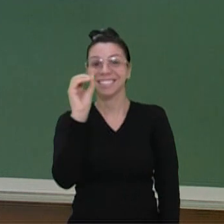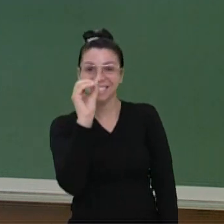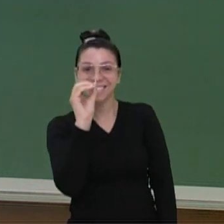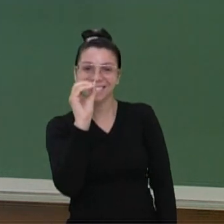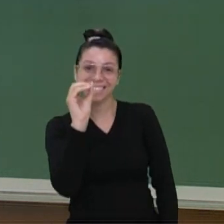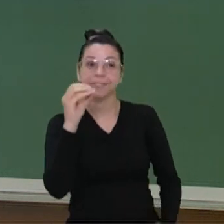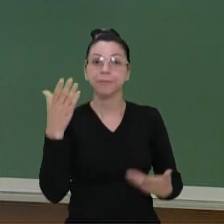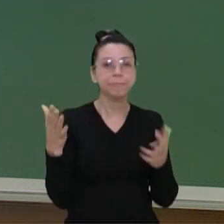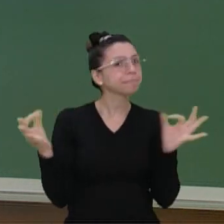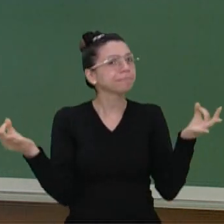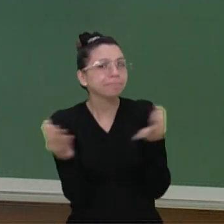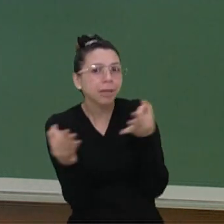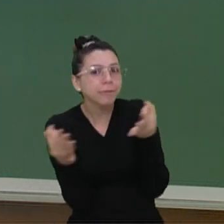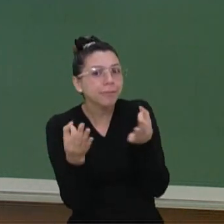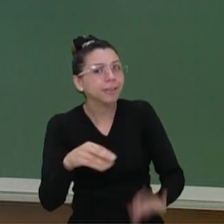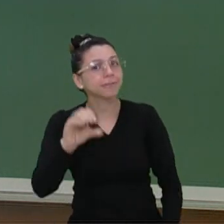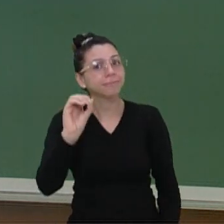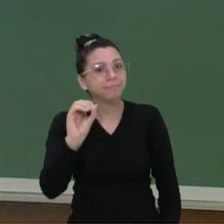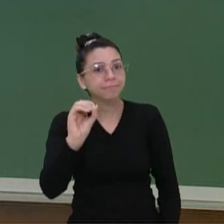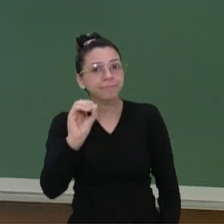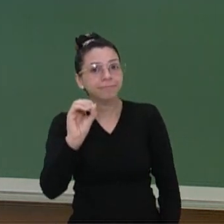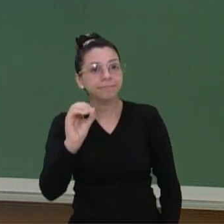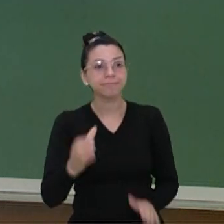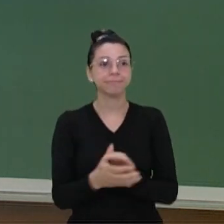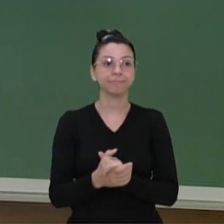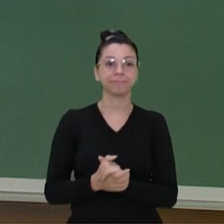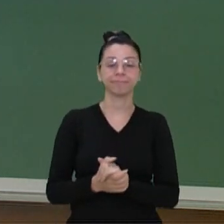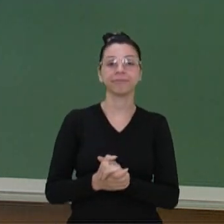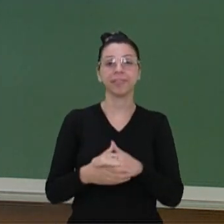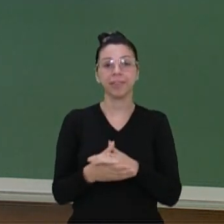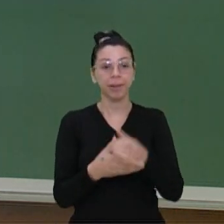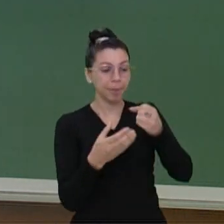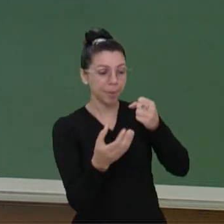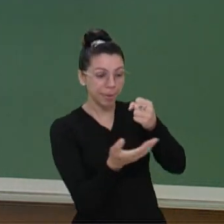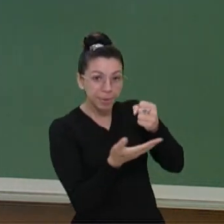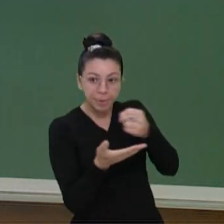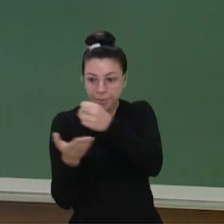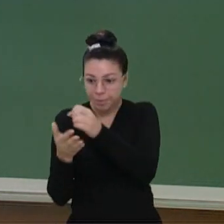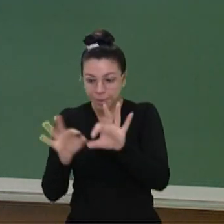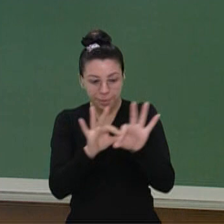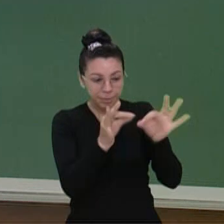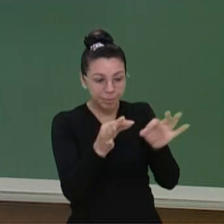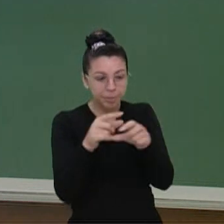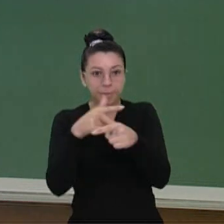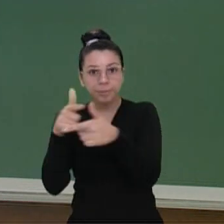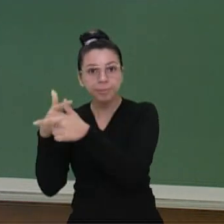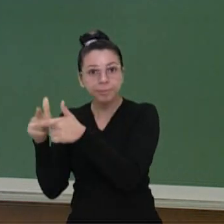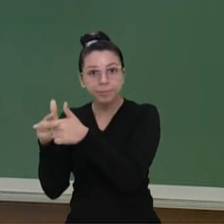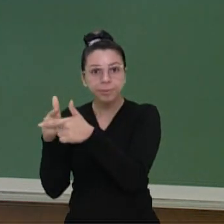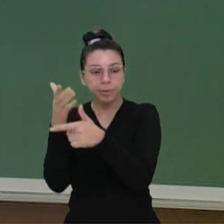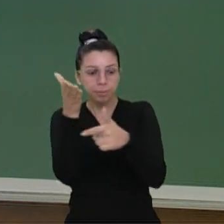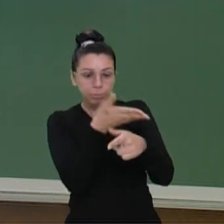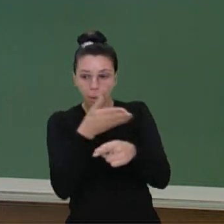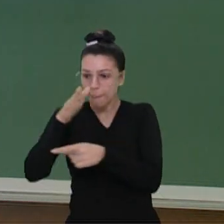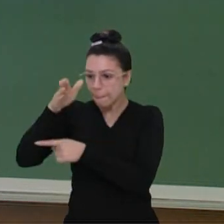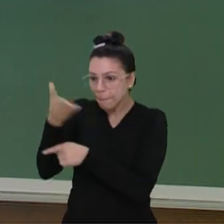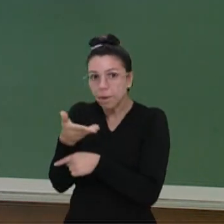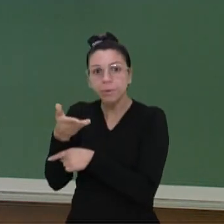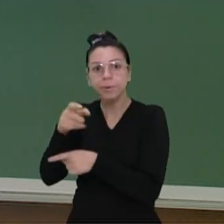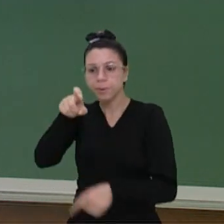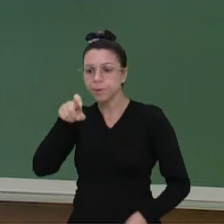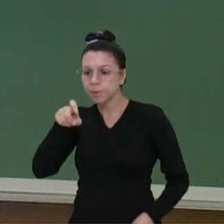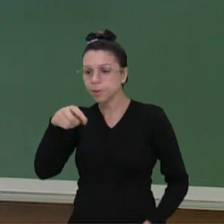0. Perfeito, olha só. 500 simplifica x igual a 0. Show de